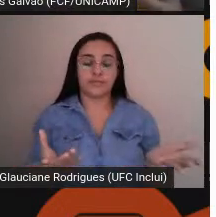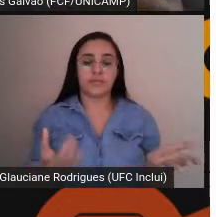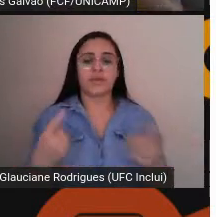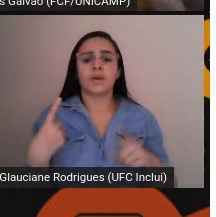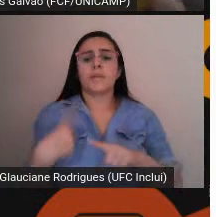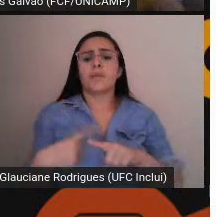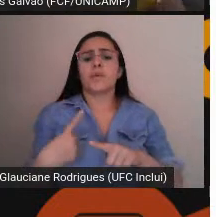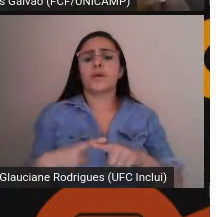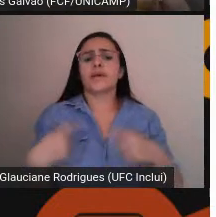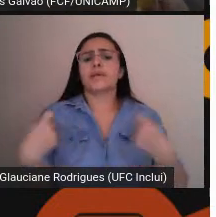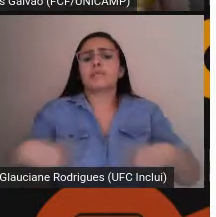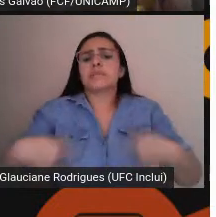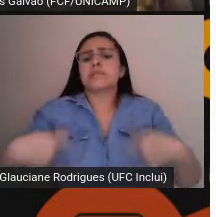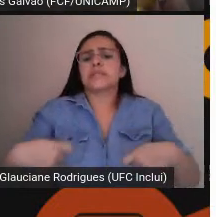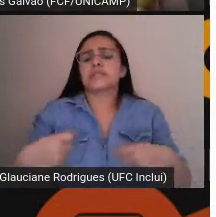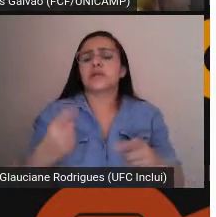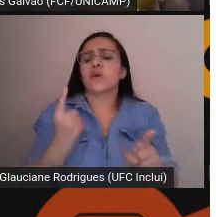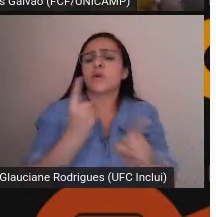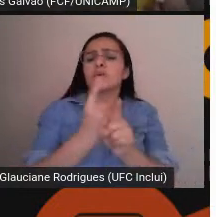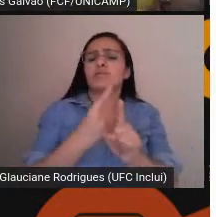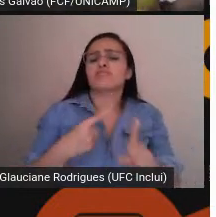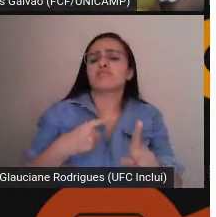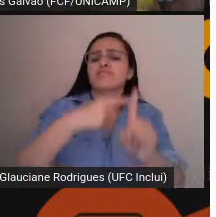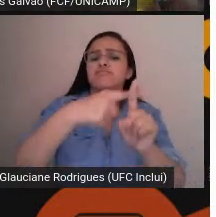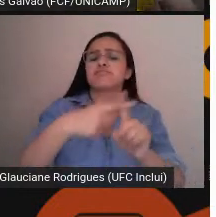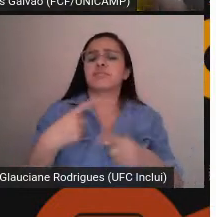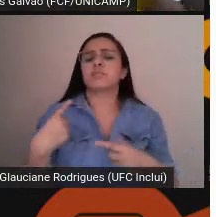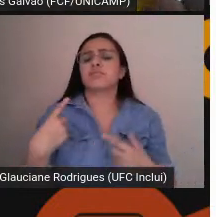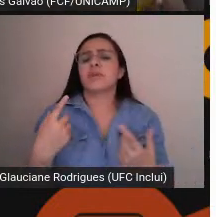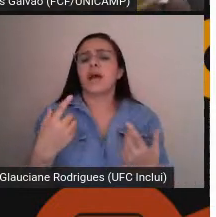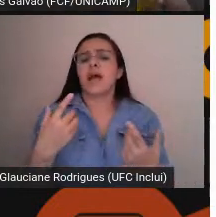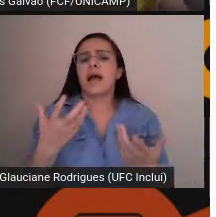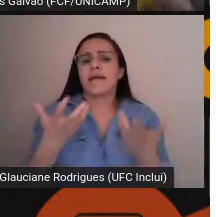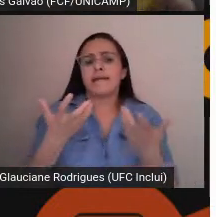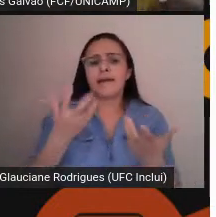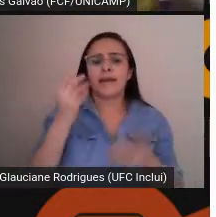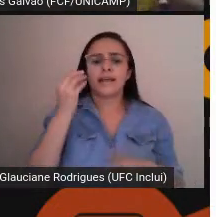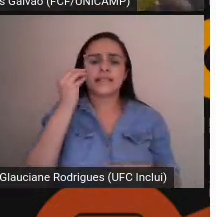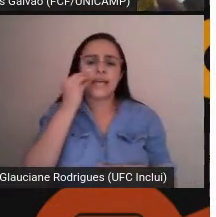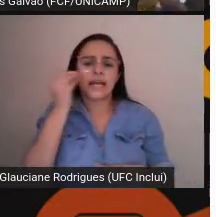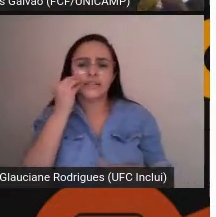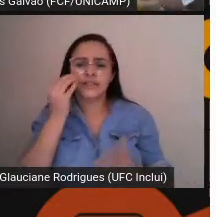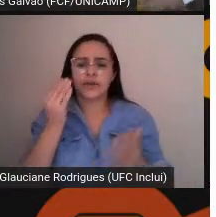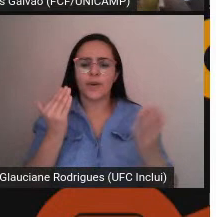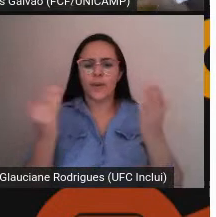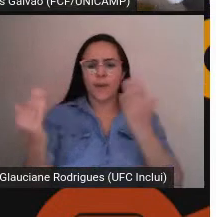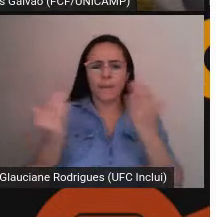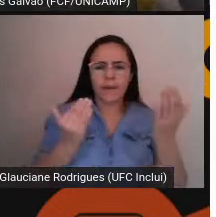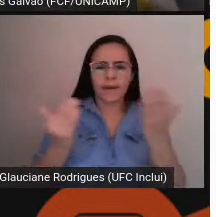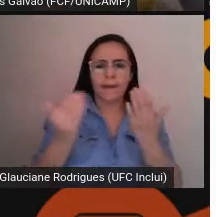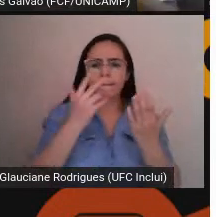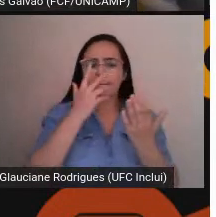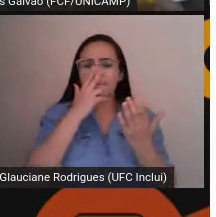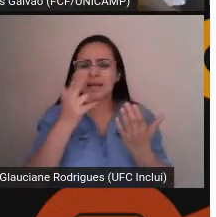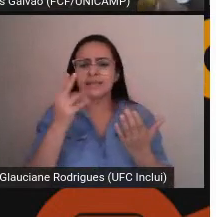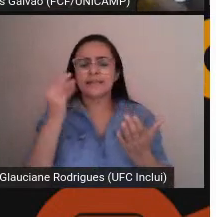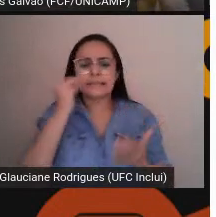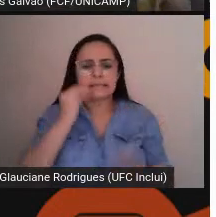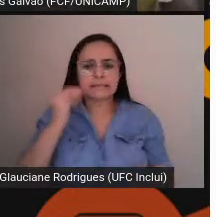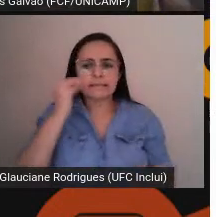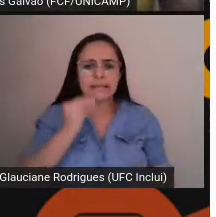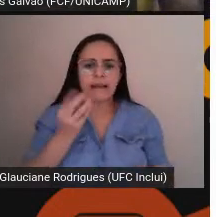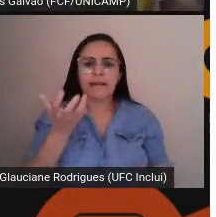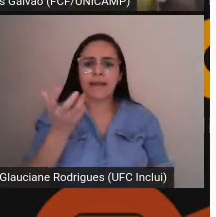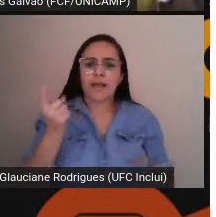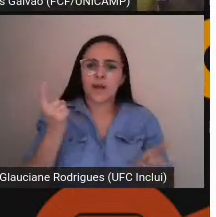um resultado significativo, eu troco o teste, faço diferentes comparações, fico ali forçando a barra até ter um